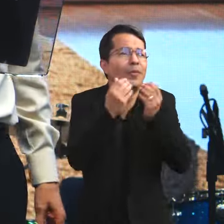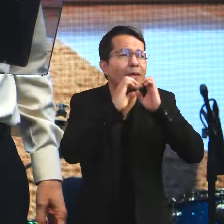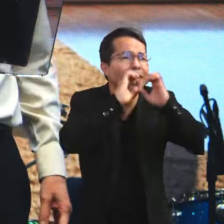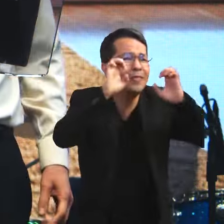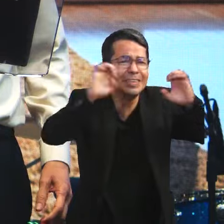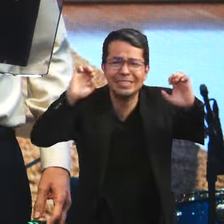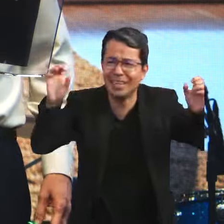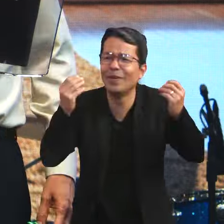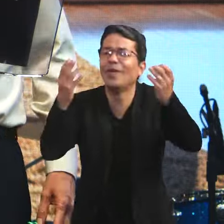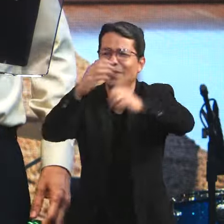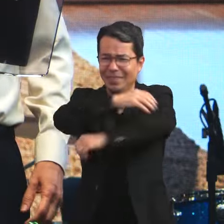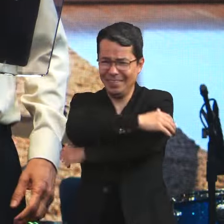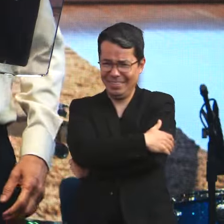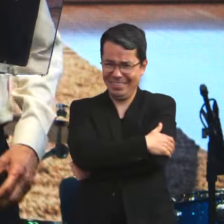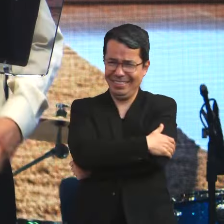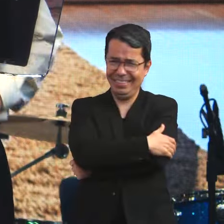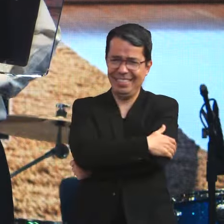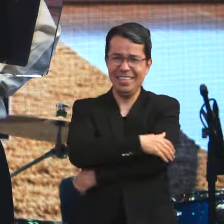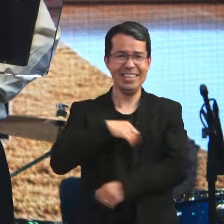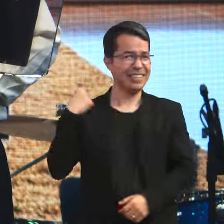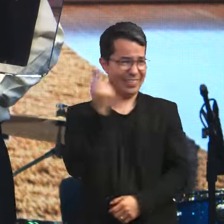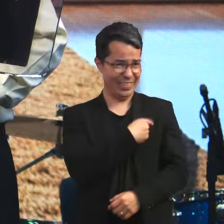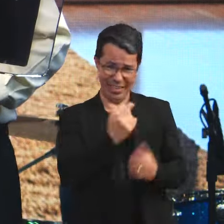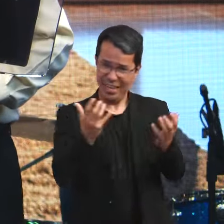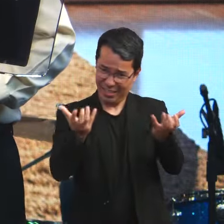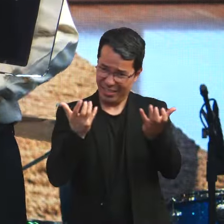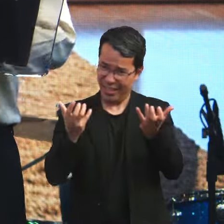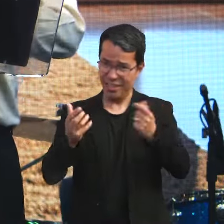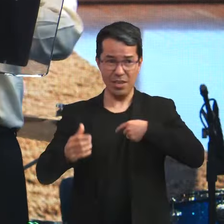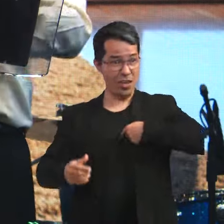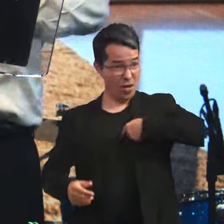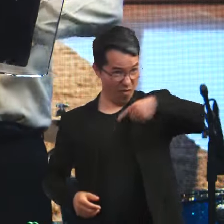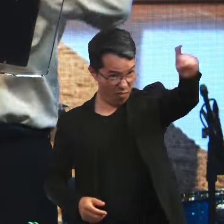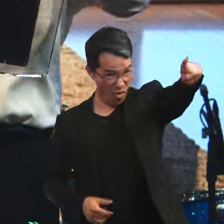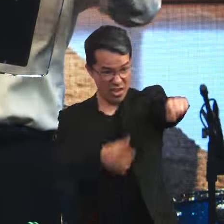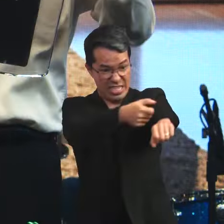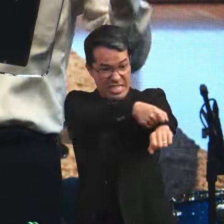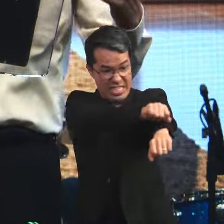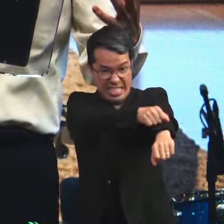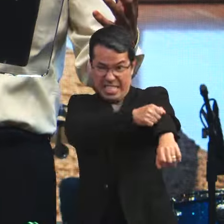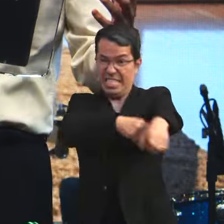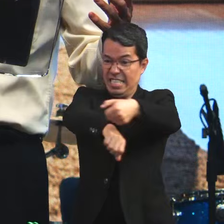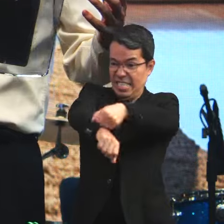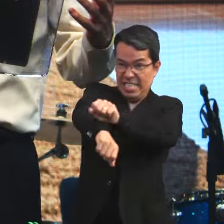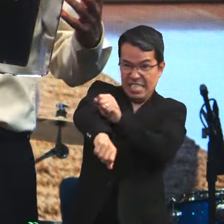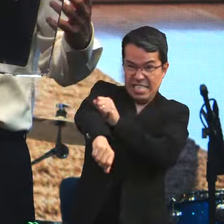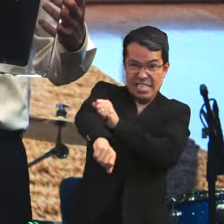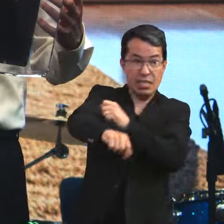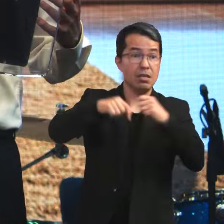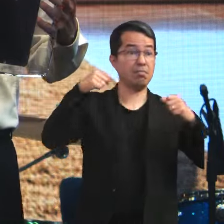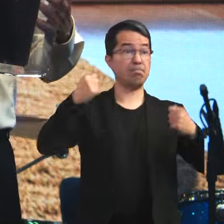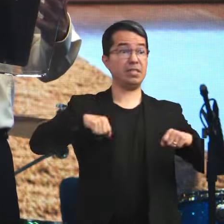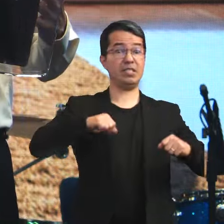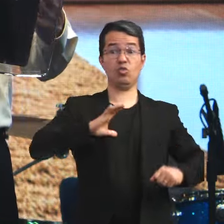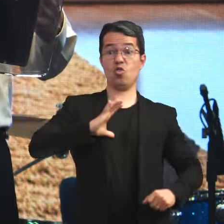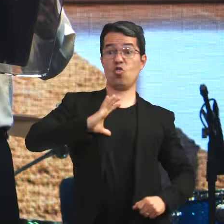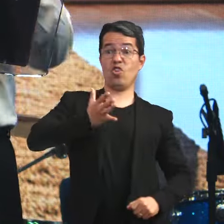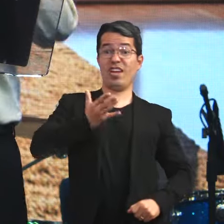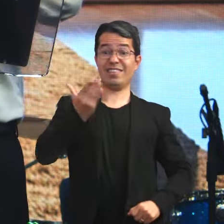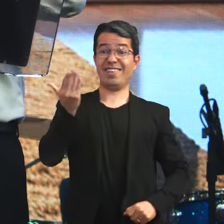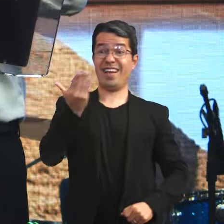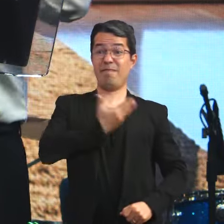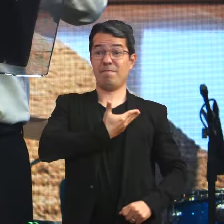cristãos Tom aão dear a outros Jesus salona de confor temos que sair daa